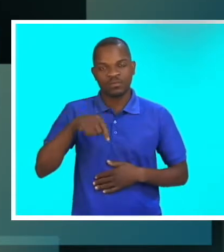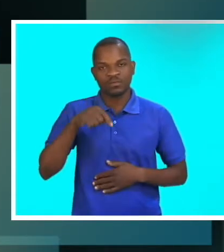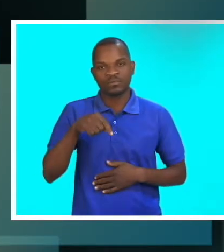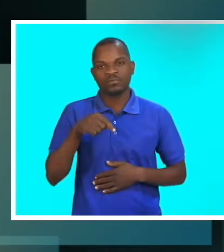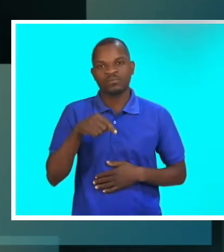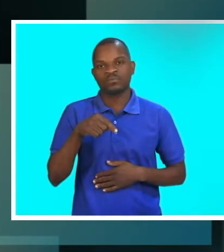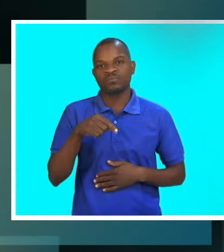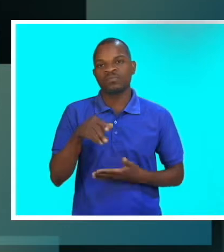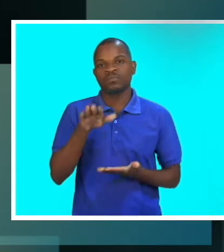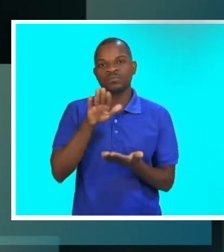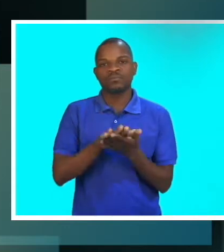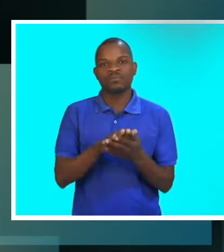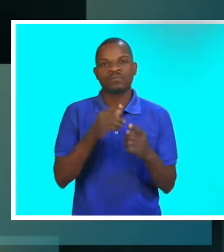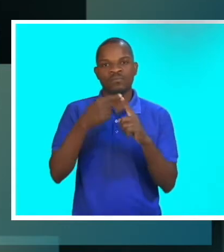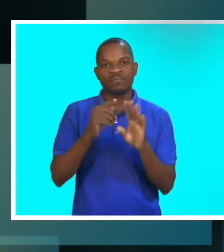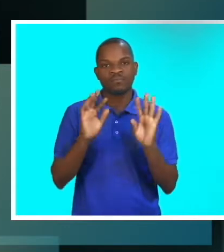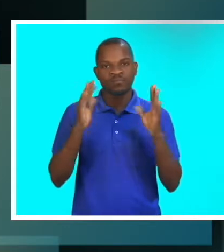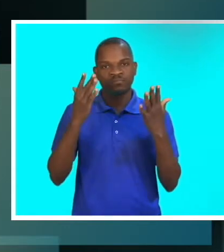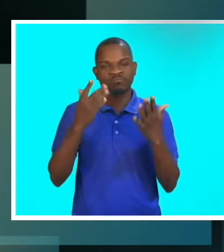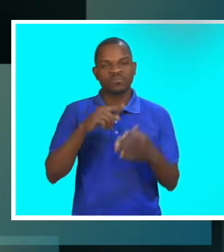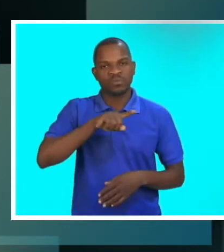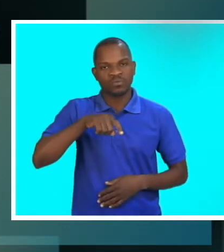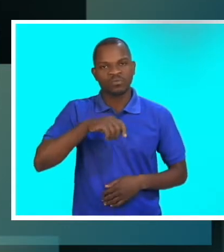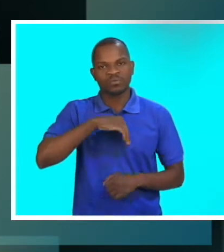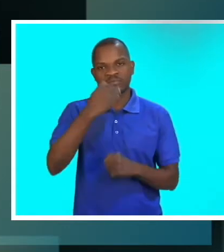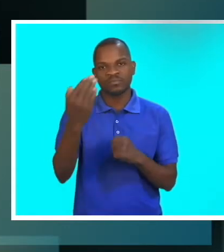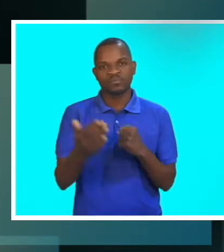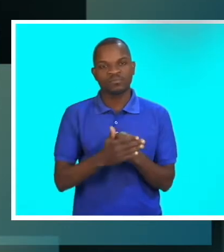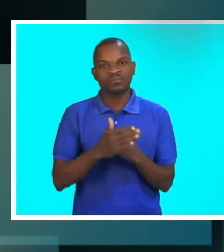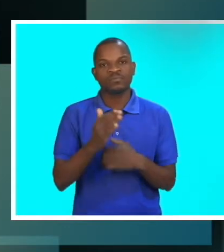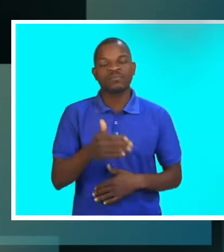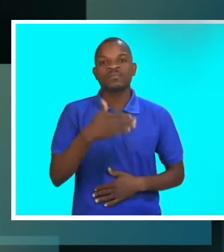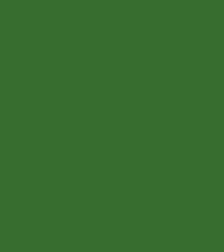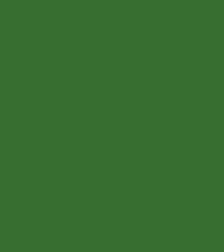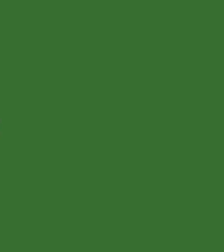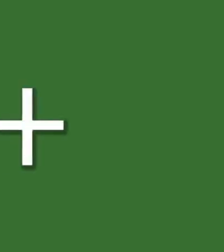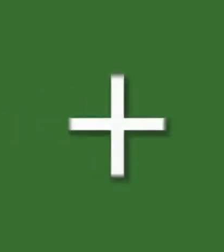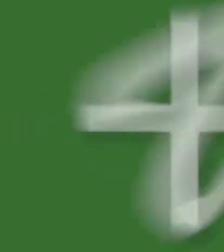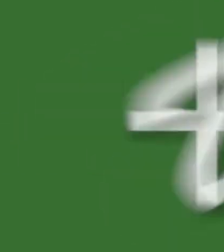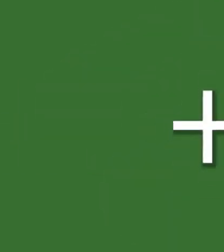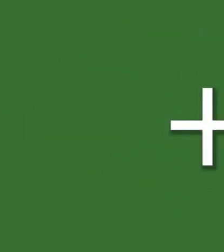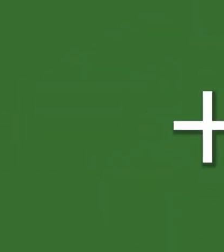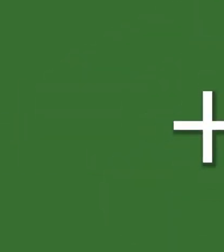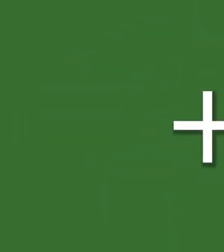uma vida nós votámos é daqui a sete dias